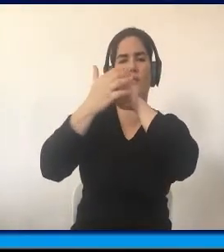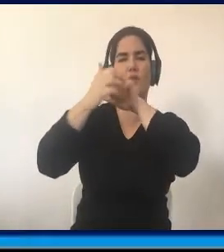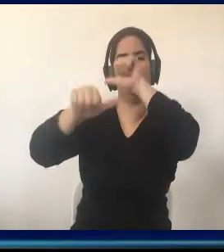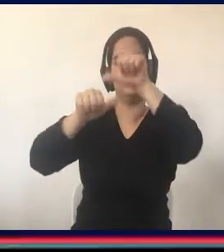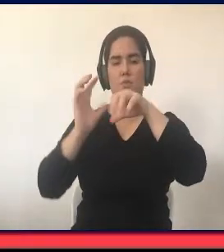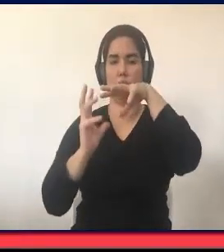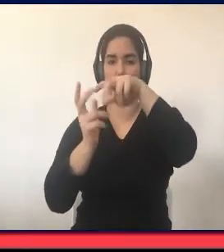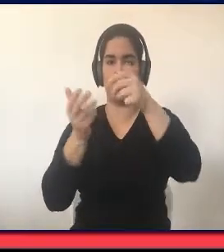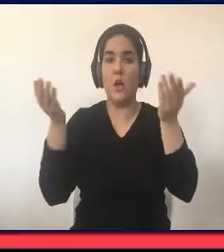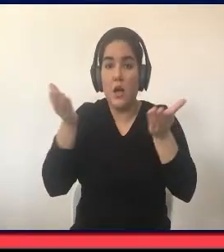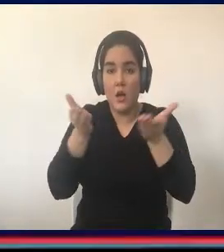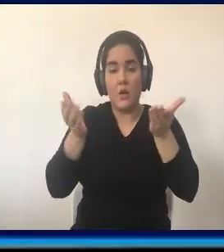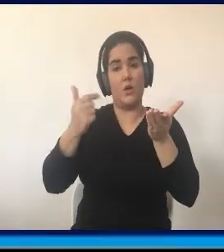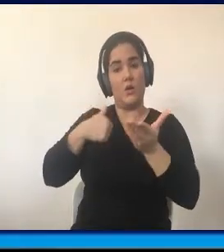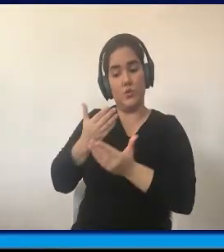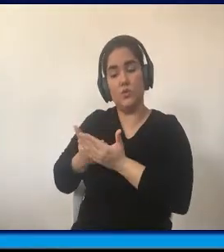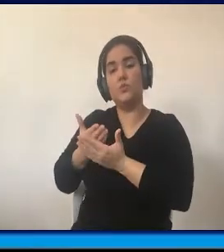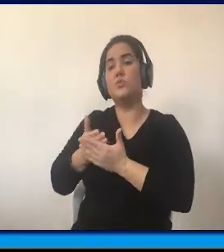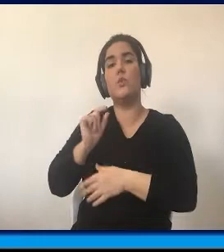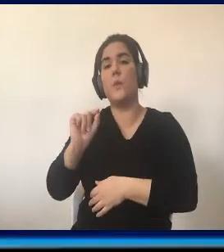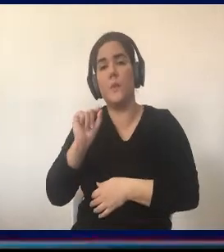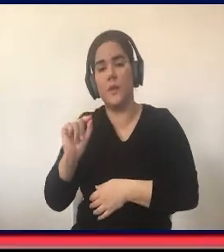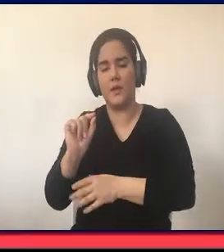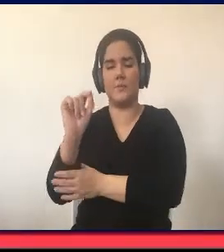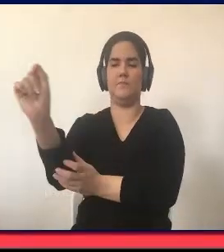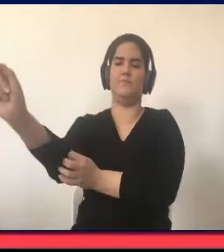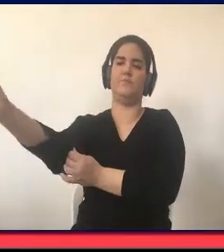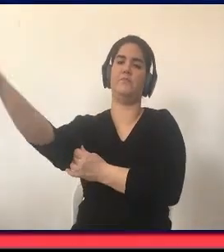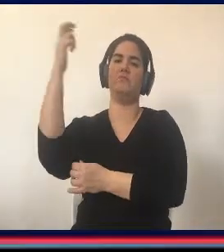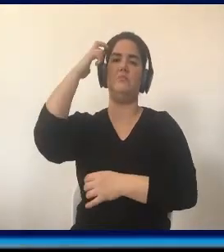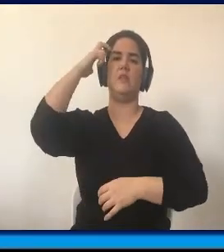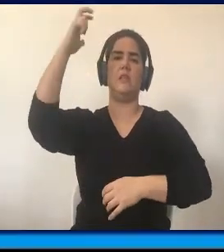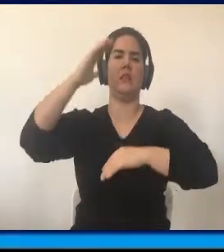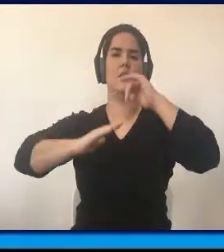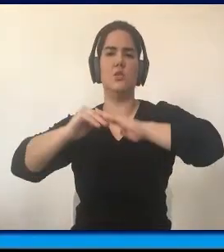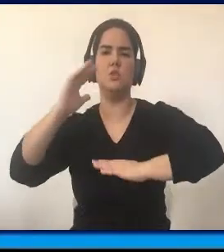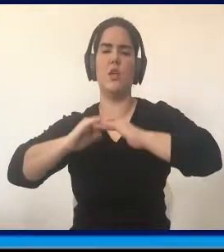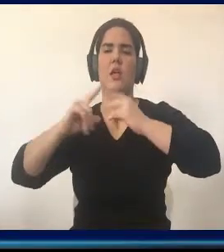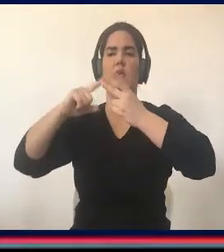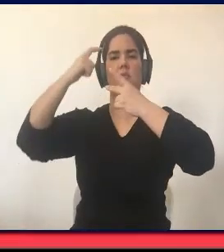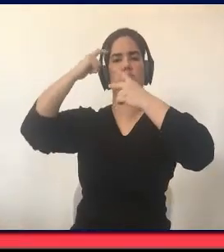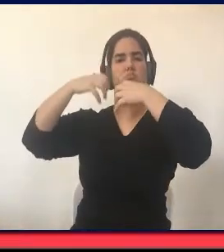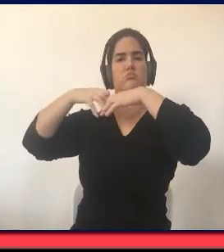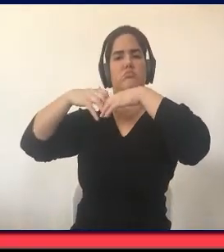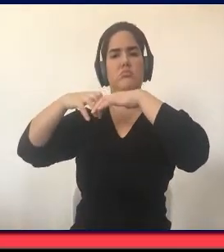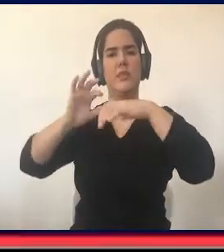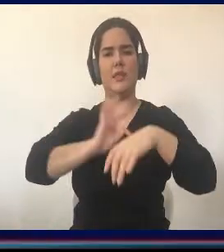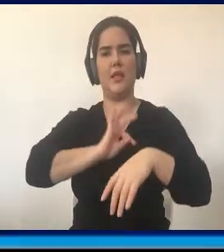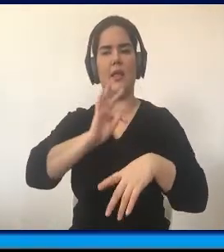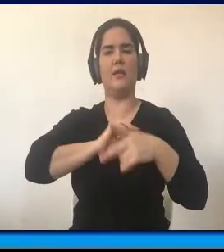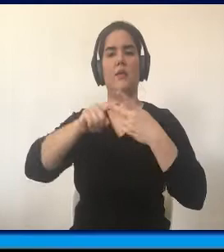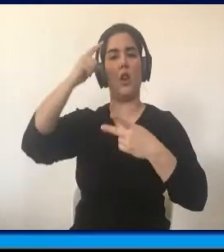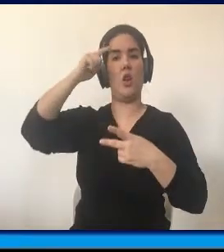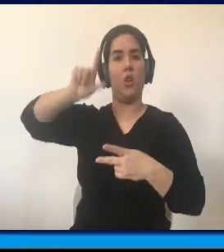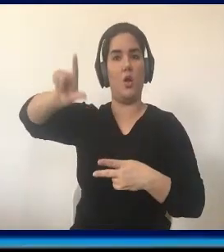É que a inteligência e as habilidades técnicas, a lógico-matemática, que é muito trabalhada na